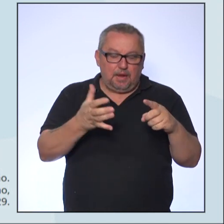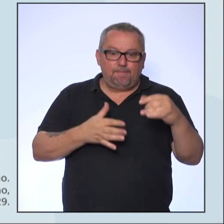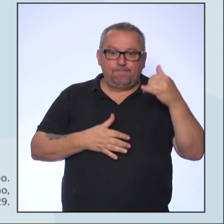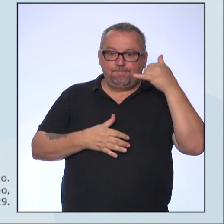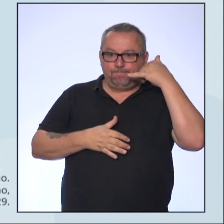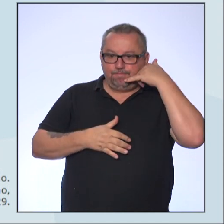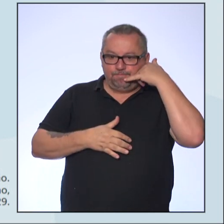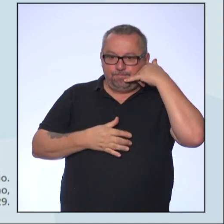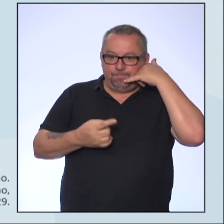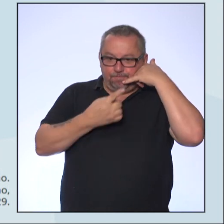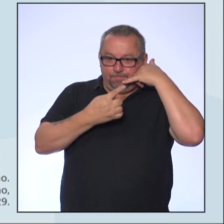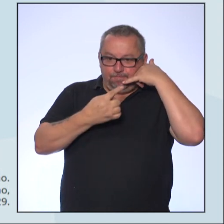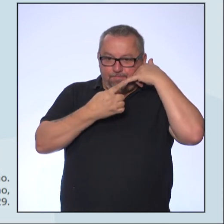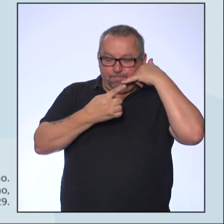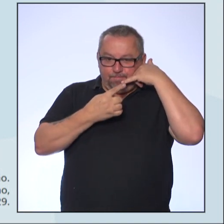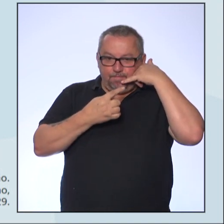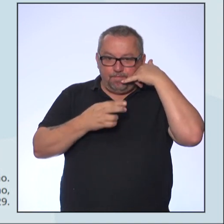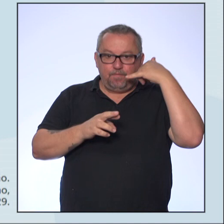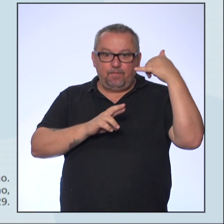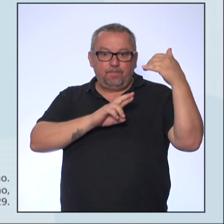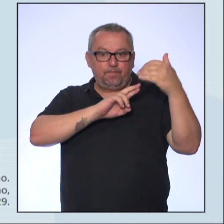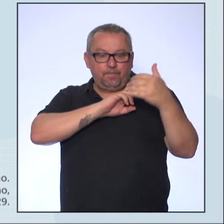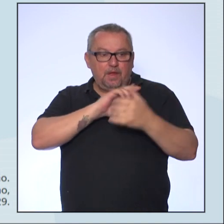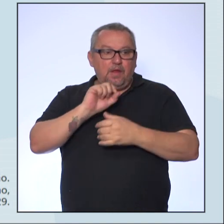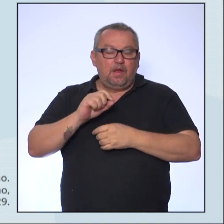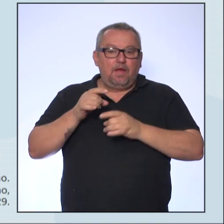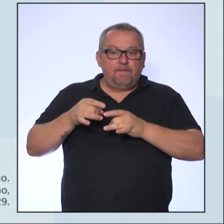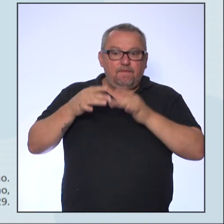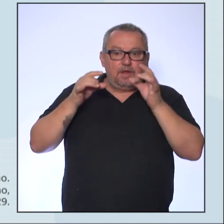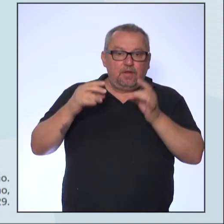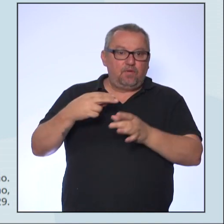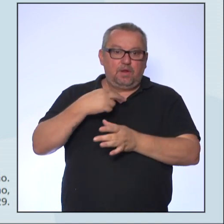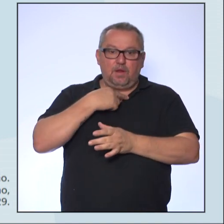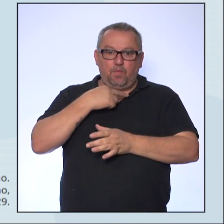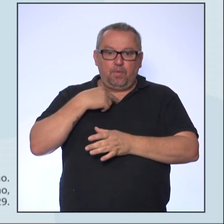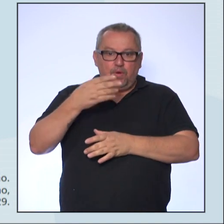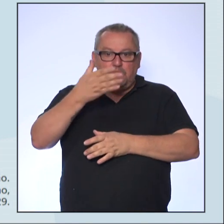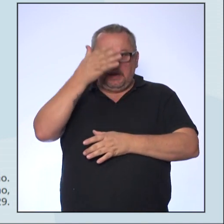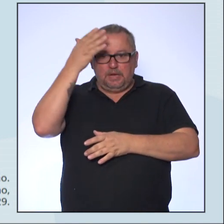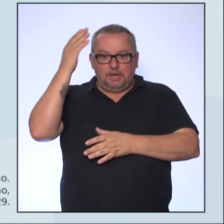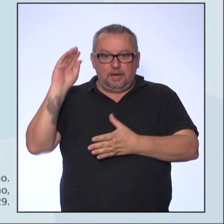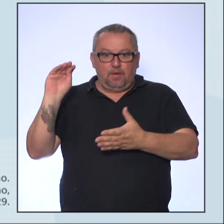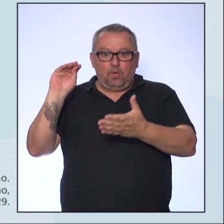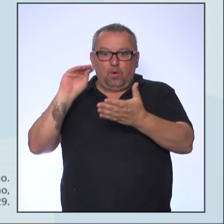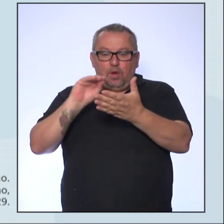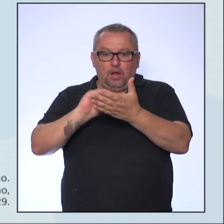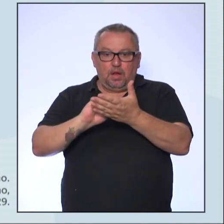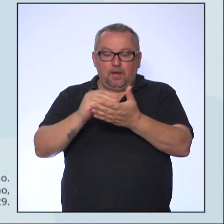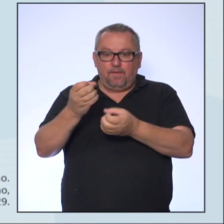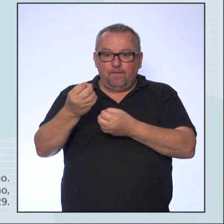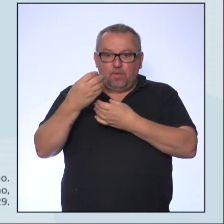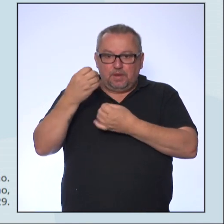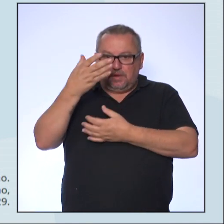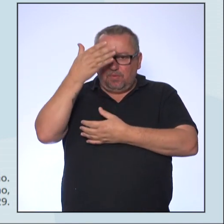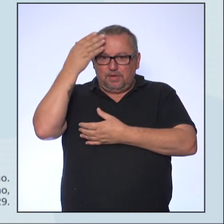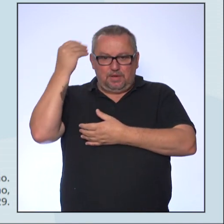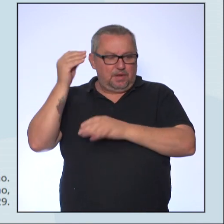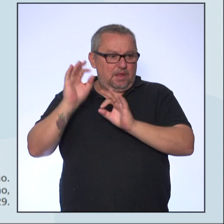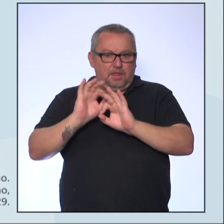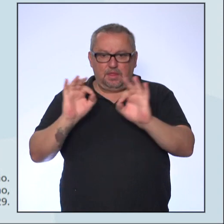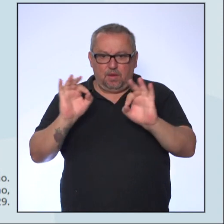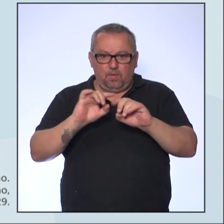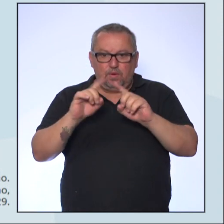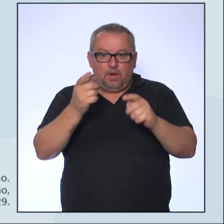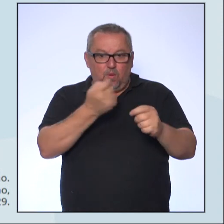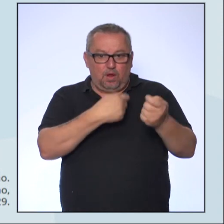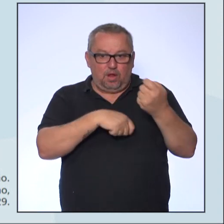o atendimento do responsável pelos pedidos não pode esquecer informação alguma. Para isso, a loja construiu